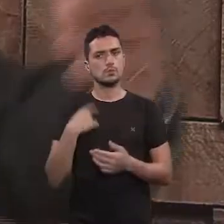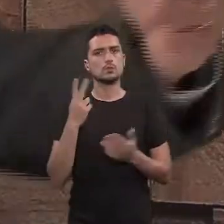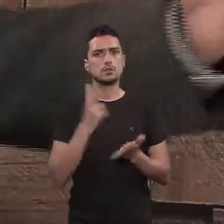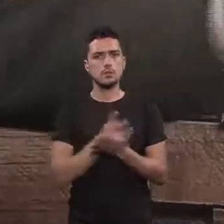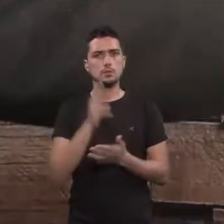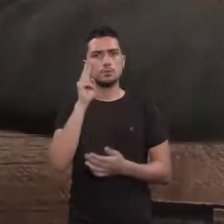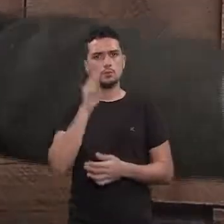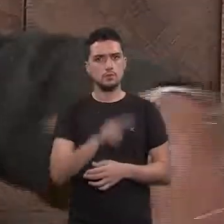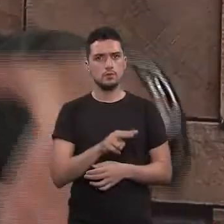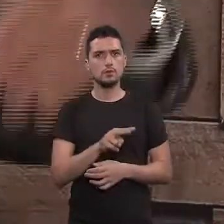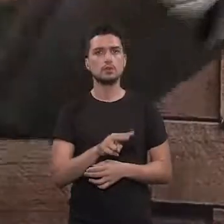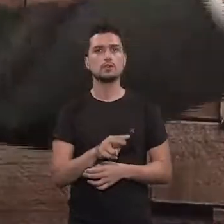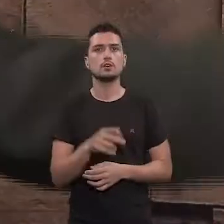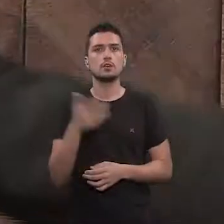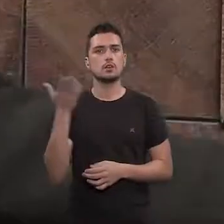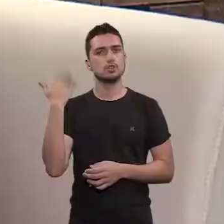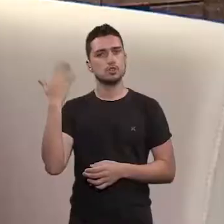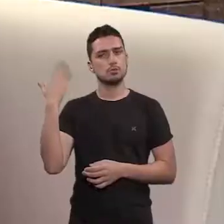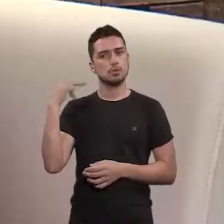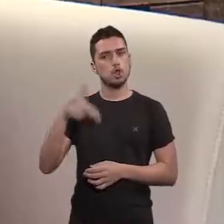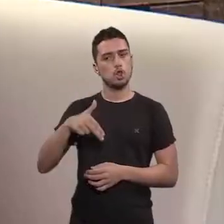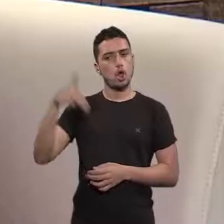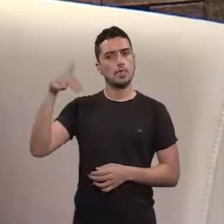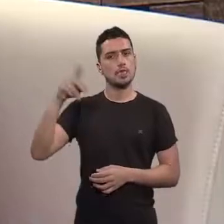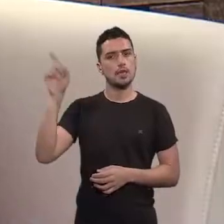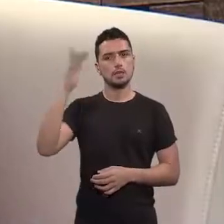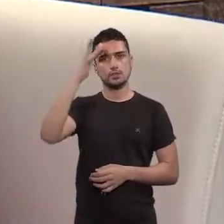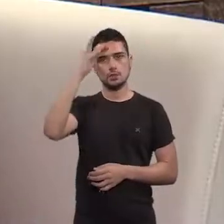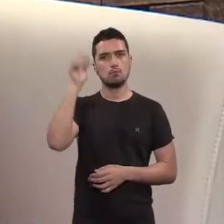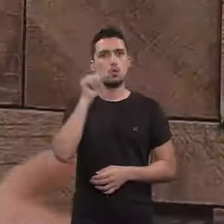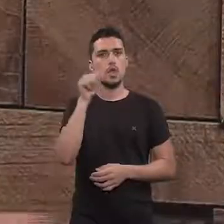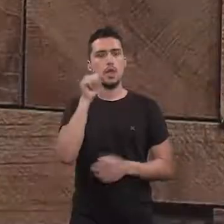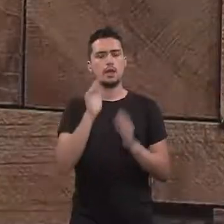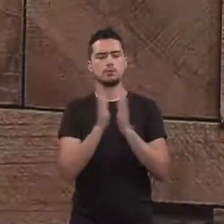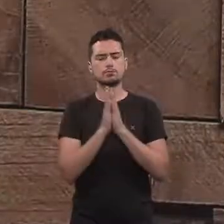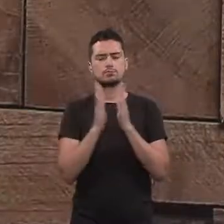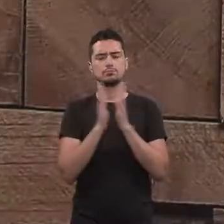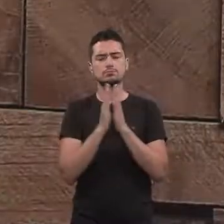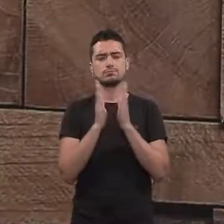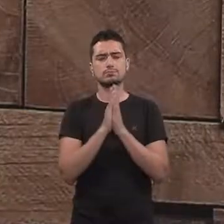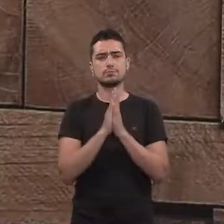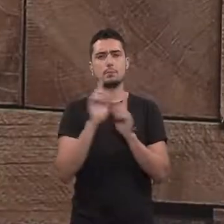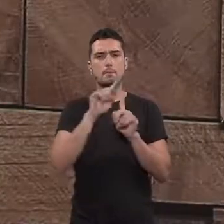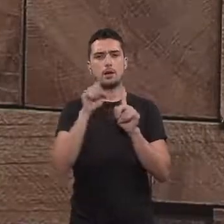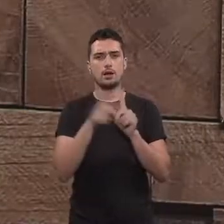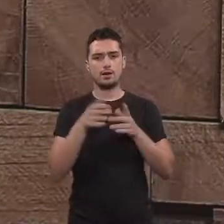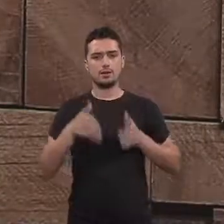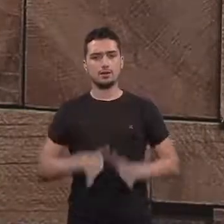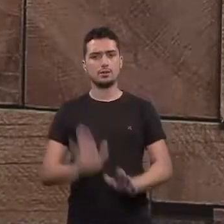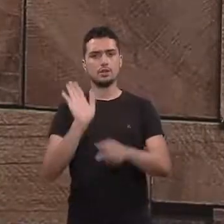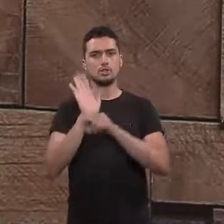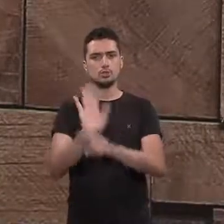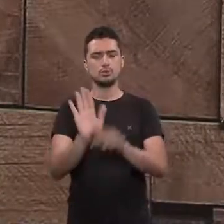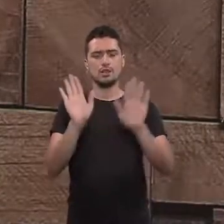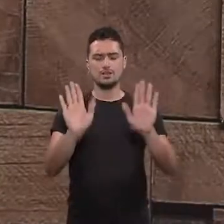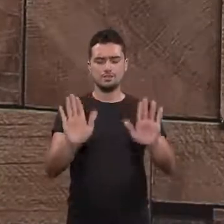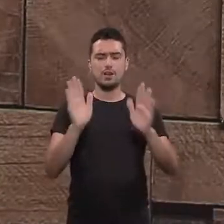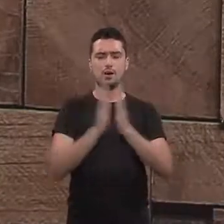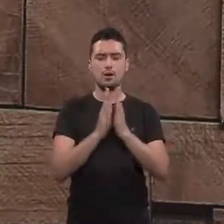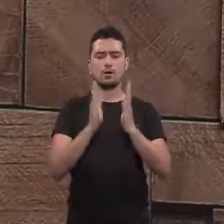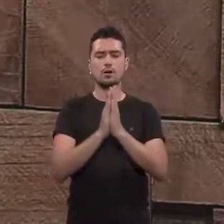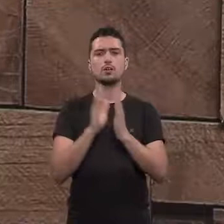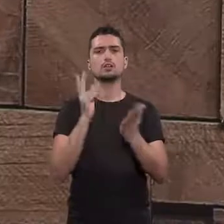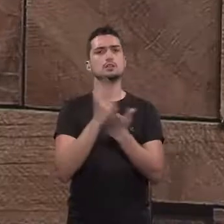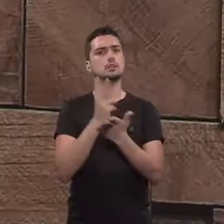Nós vemos os médicos, as benzedeiras do Nordeste, por exemplo, que têm uma ação muito grande. Nós vamos nas escolas religiosas, nas mais